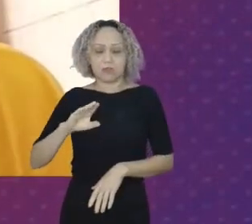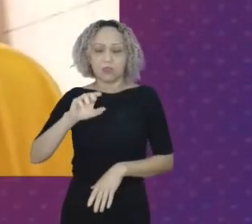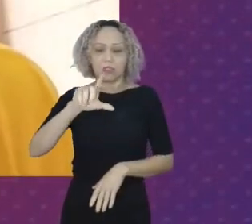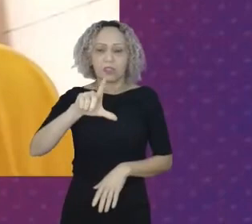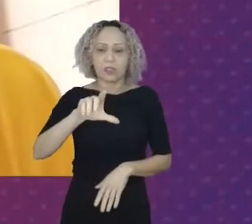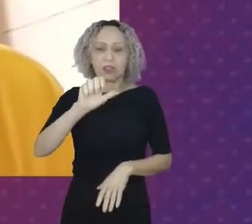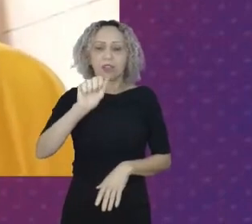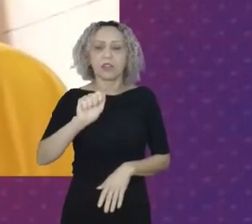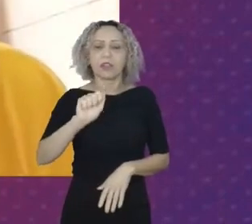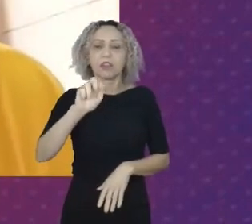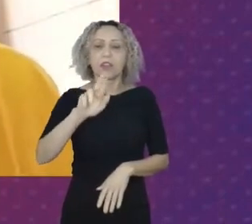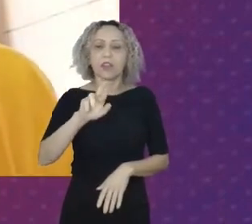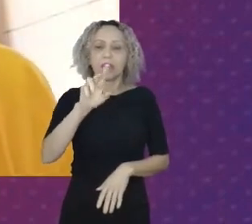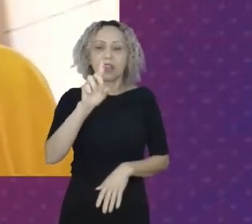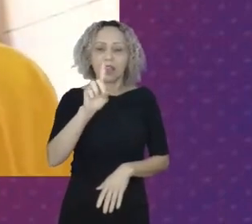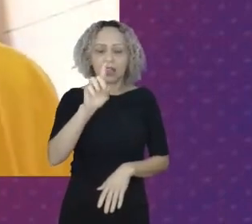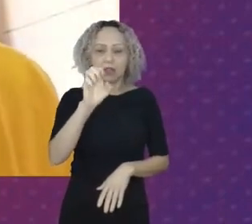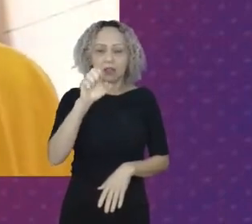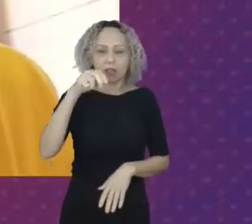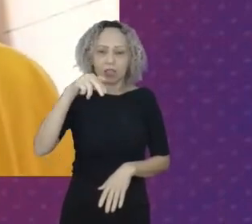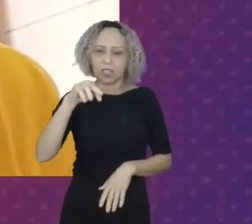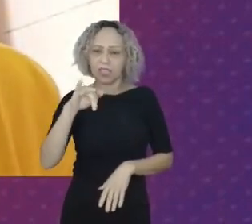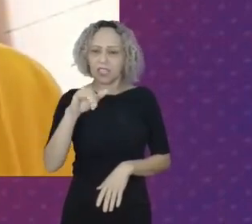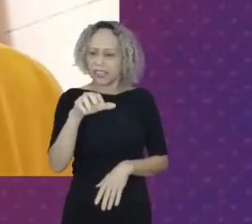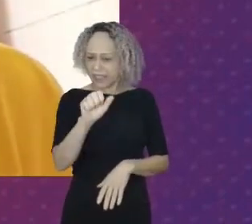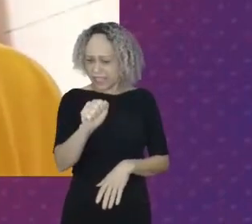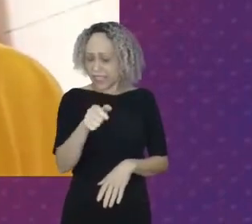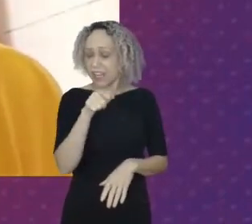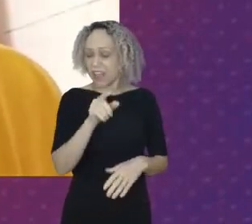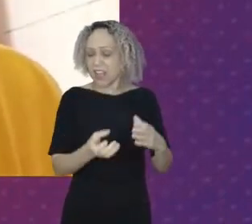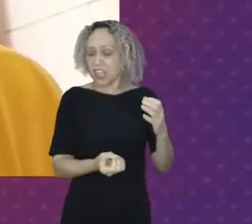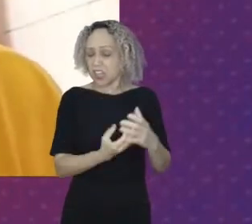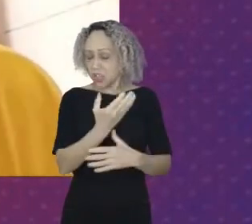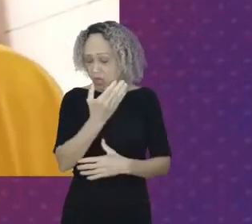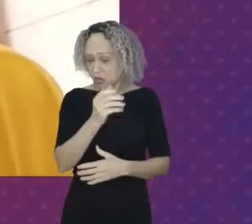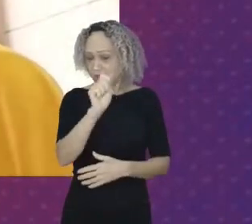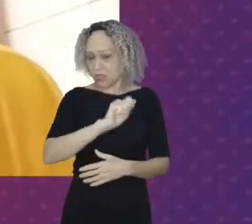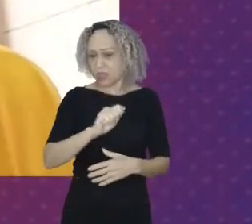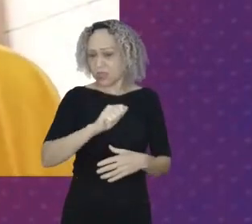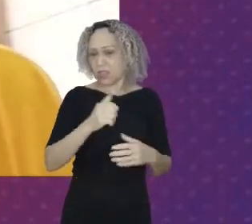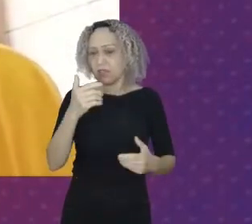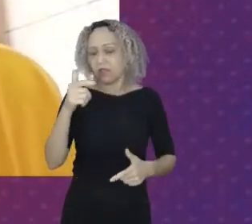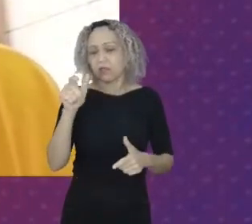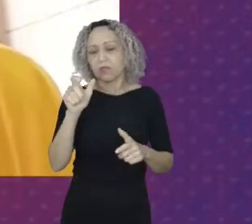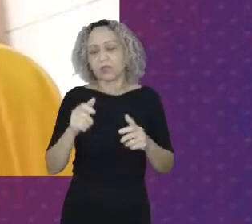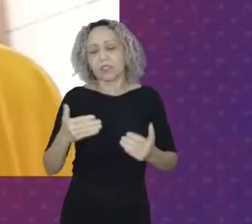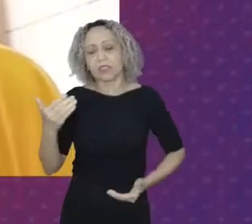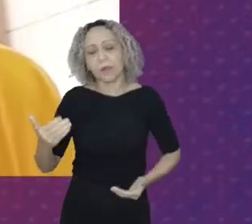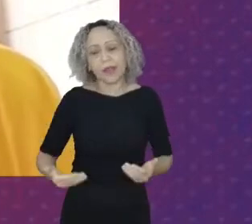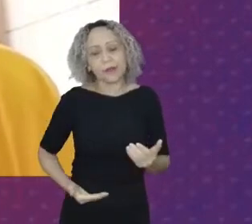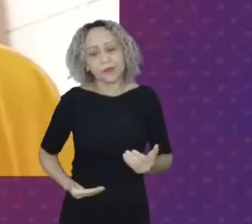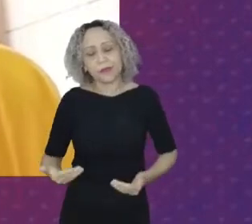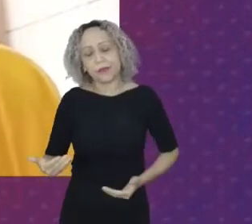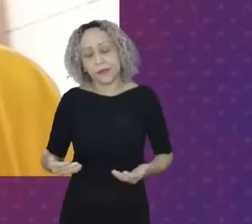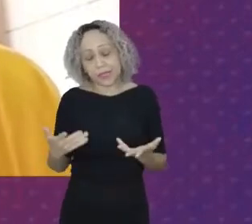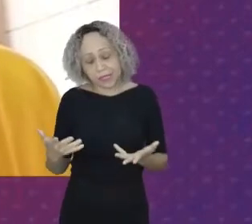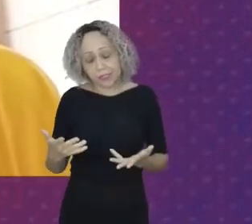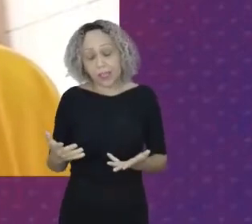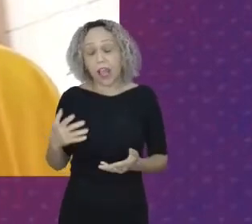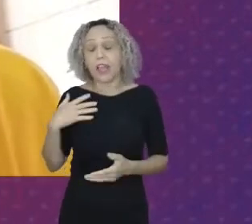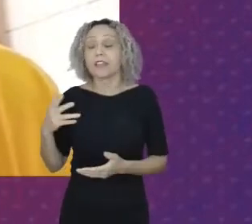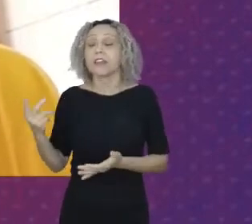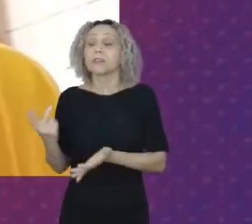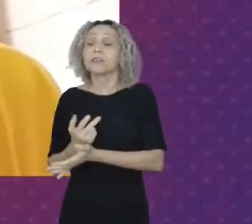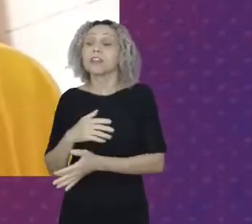foi, ela também, ela costumava, né, que ela já veio a falecer, que